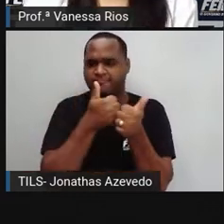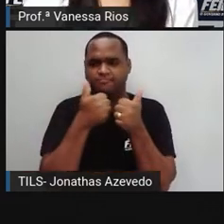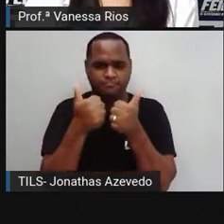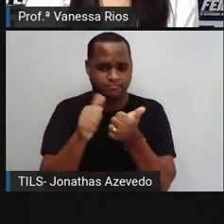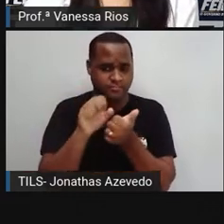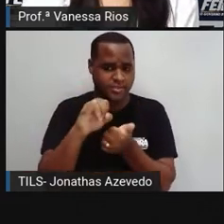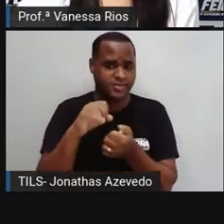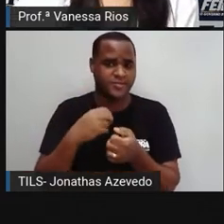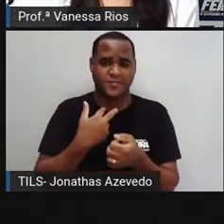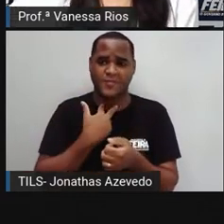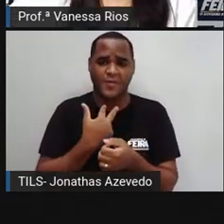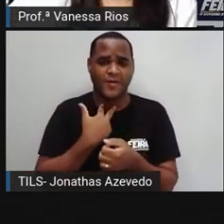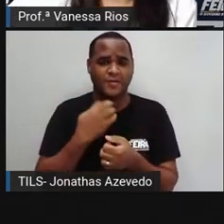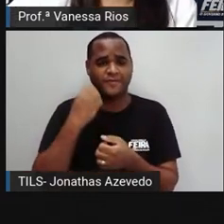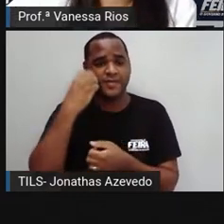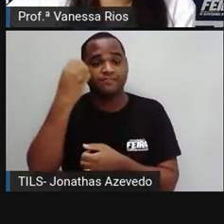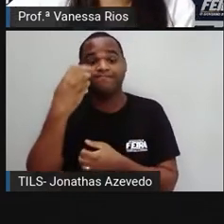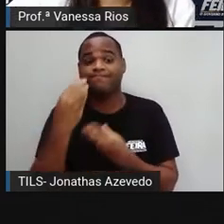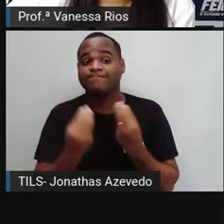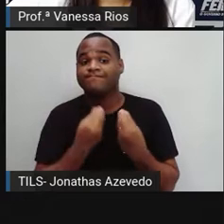Se você não puder viajar,